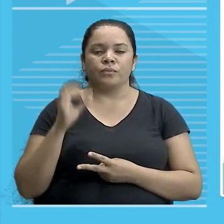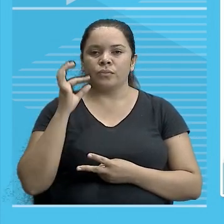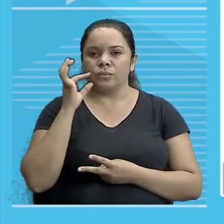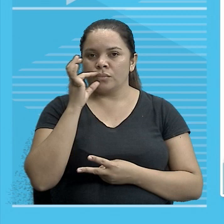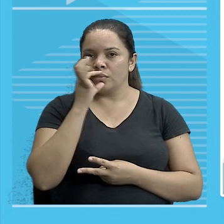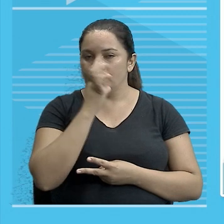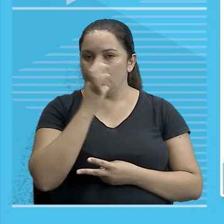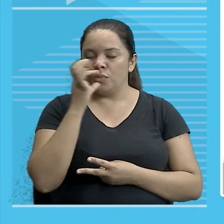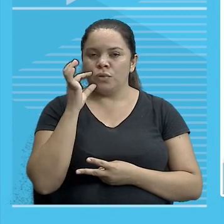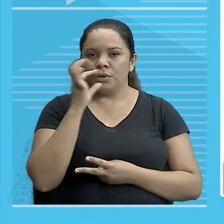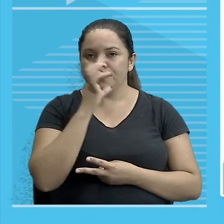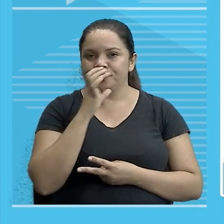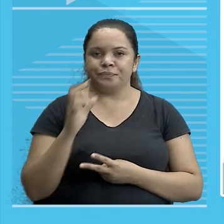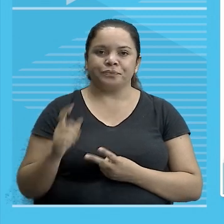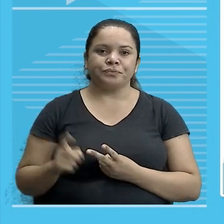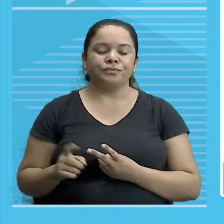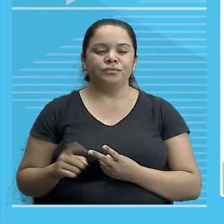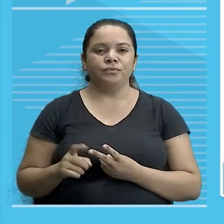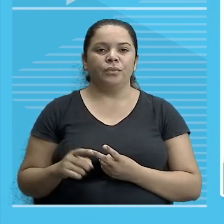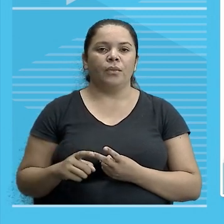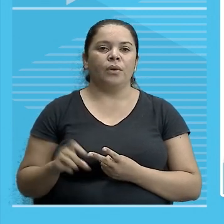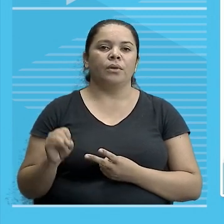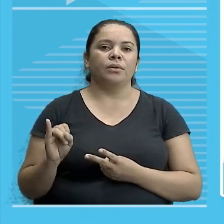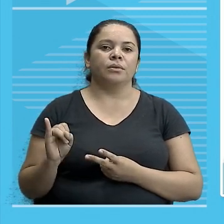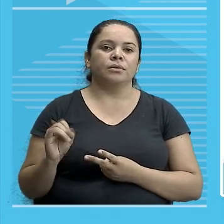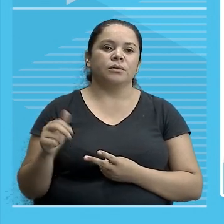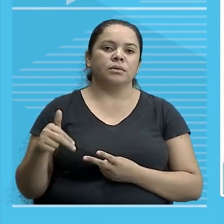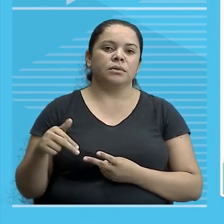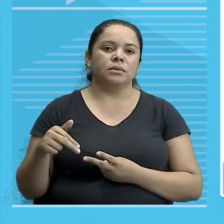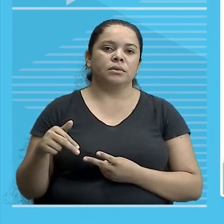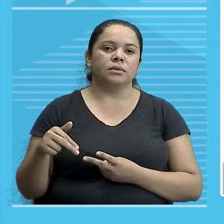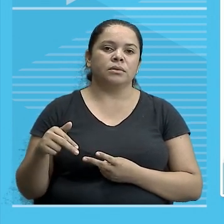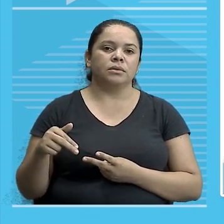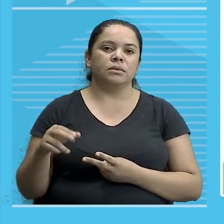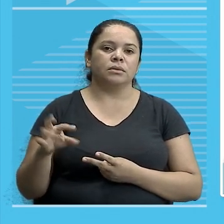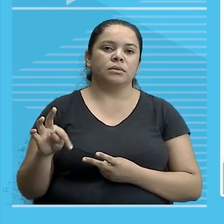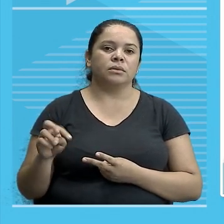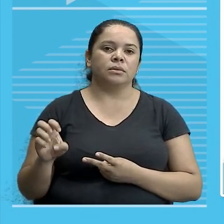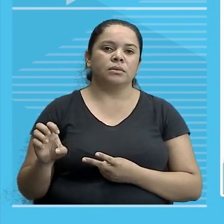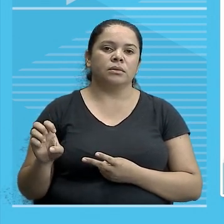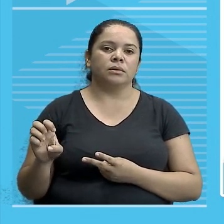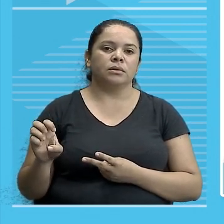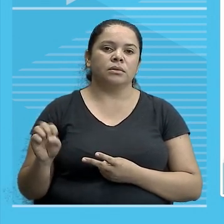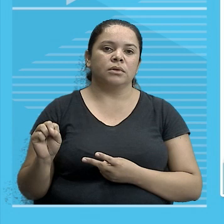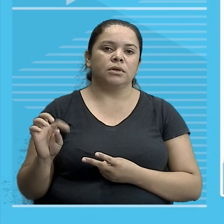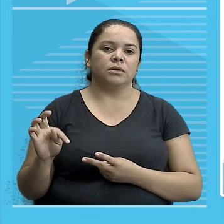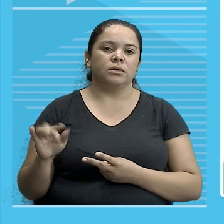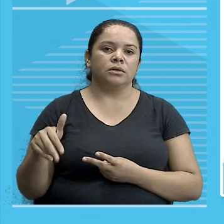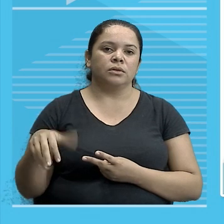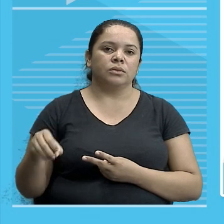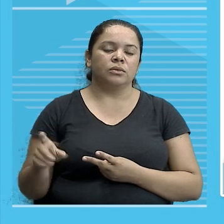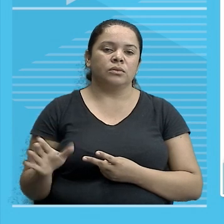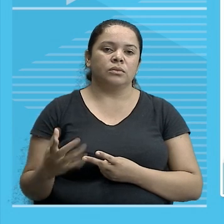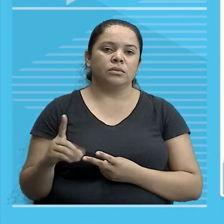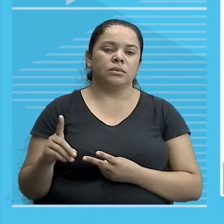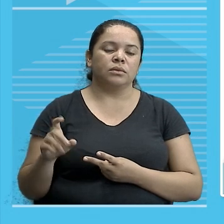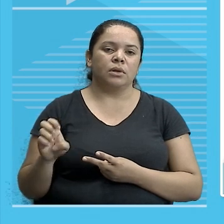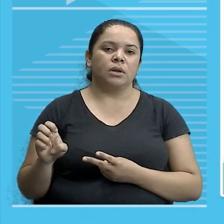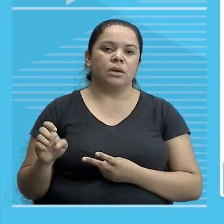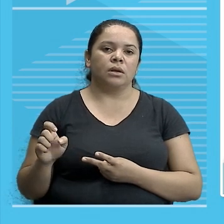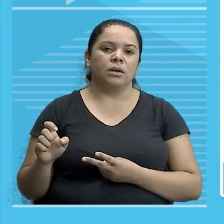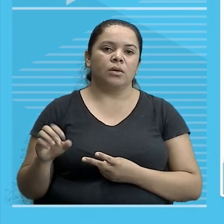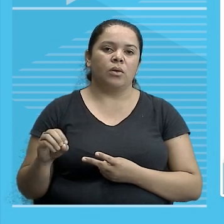intestino delgado. No estômago, não. Mas na boca e no intestino delgado,